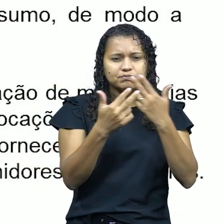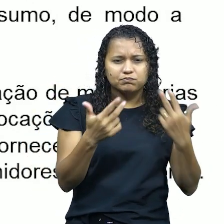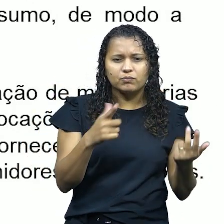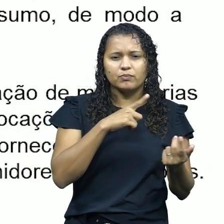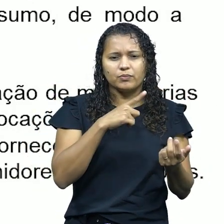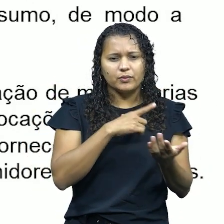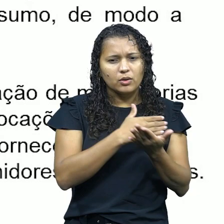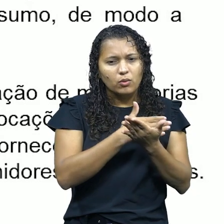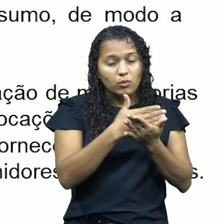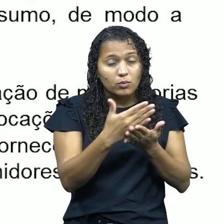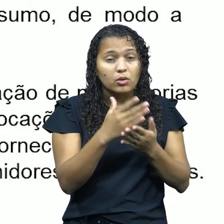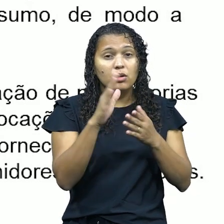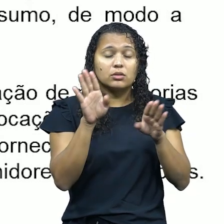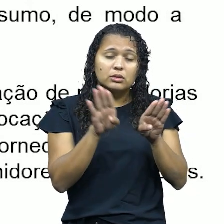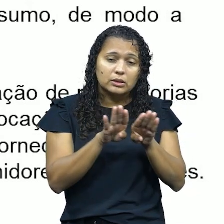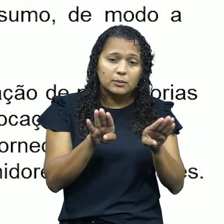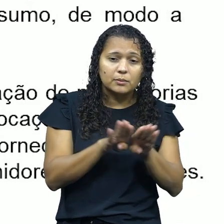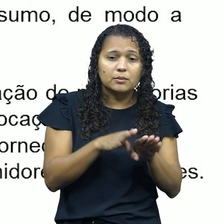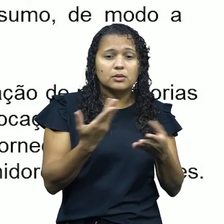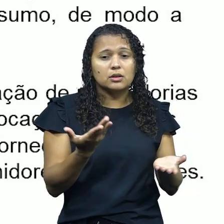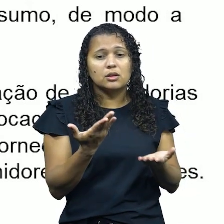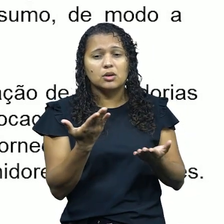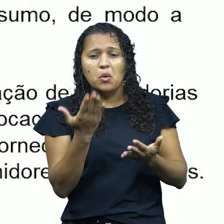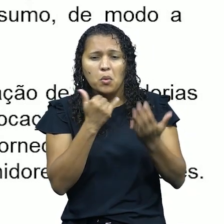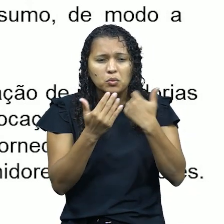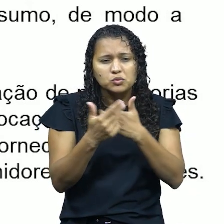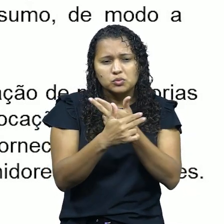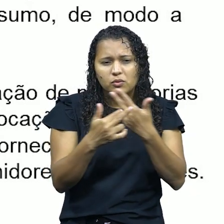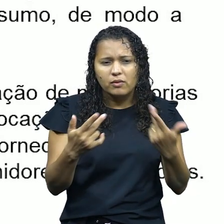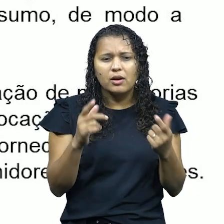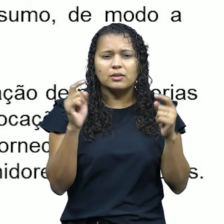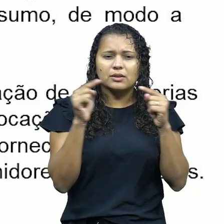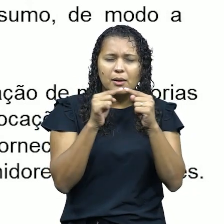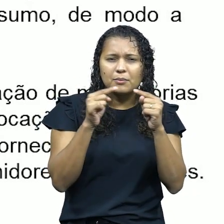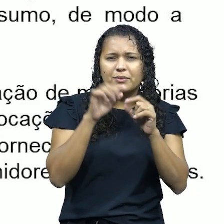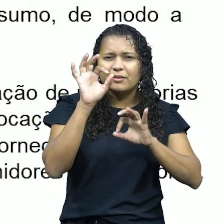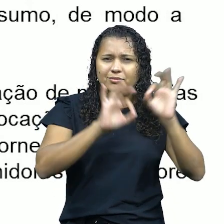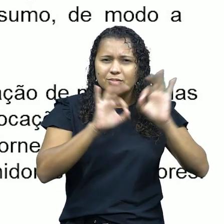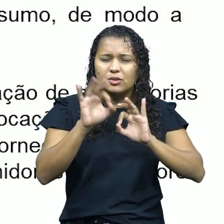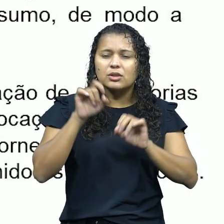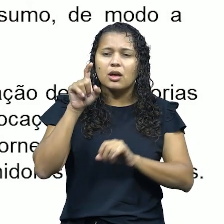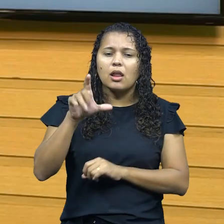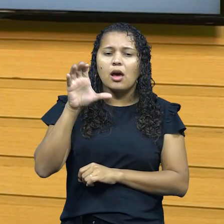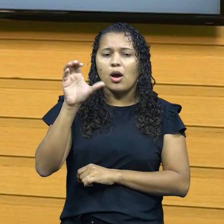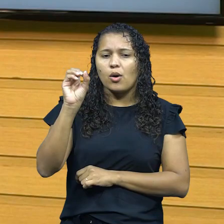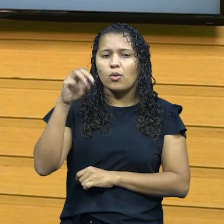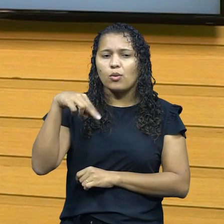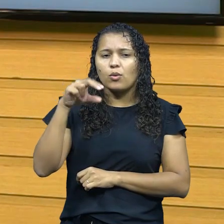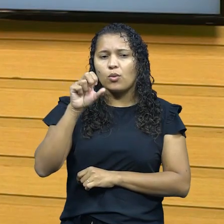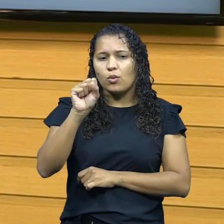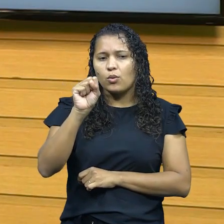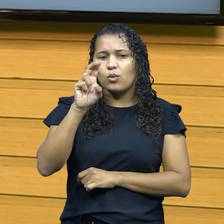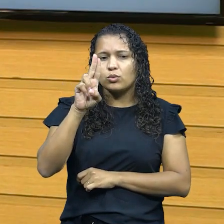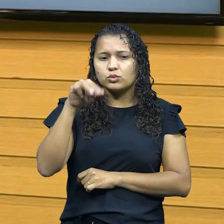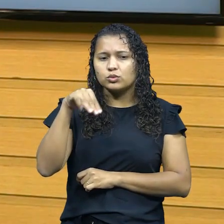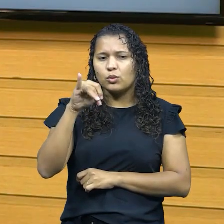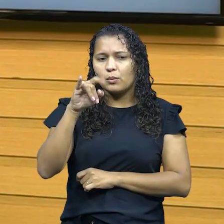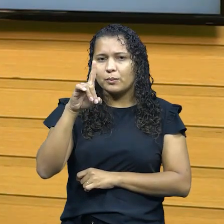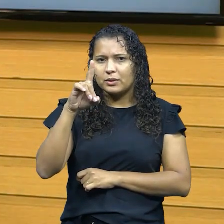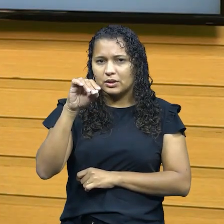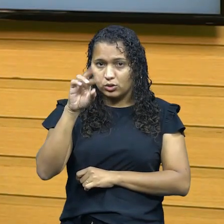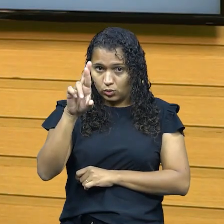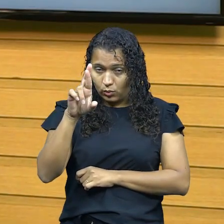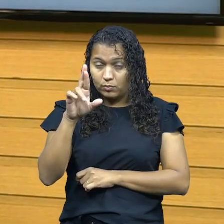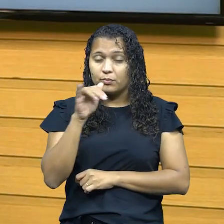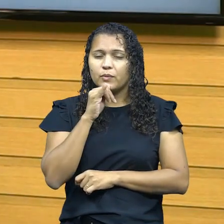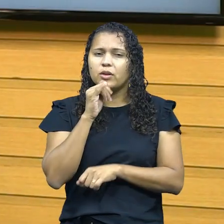ponto de origem até o ponto de consumo, de modo a atender os requisitos do consumidor. Então, a logística, ela